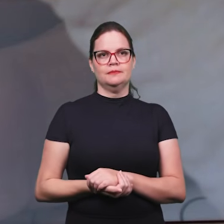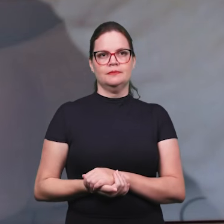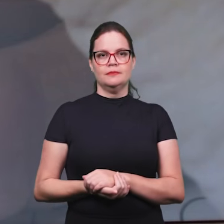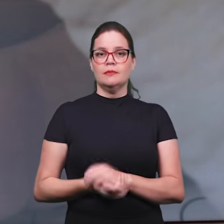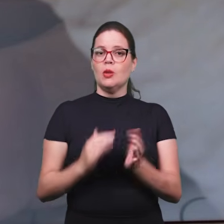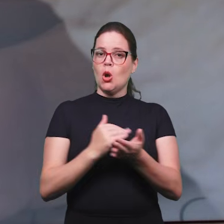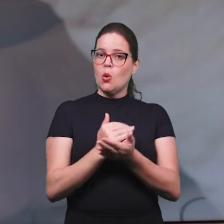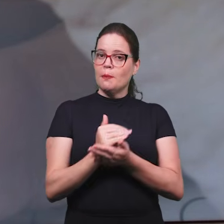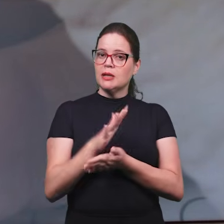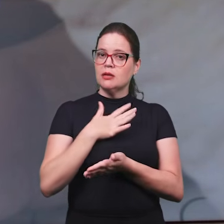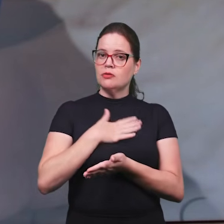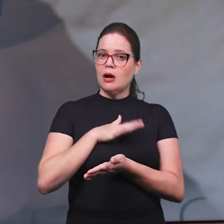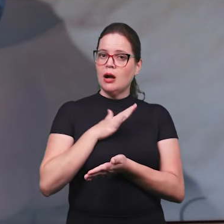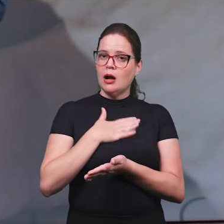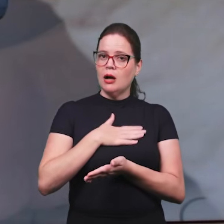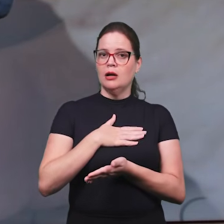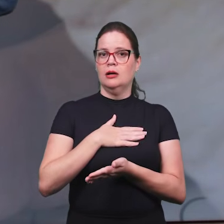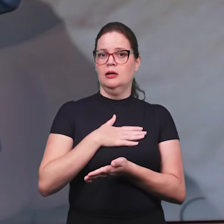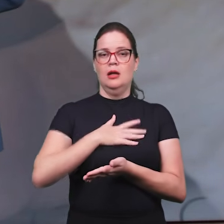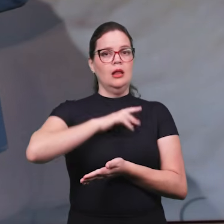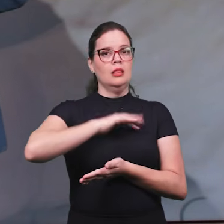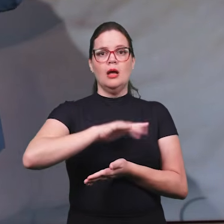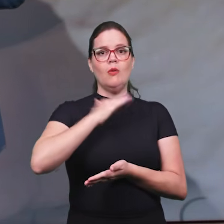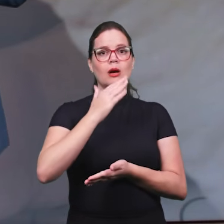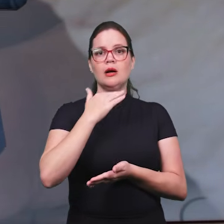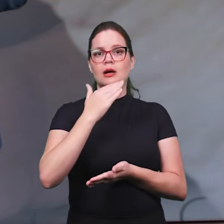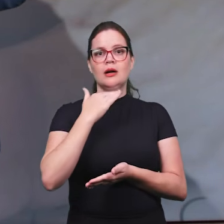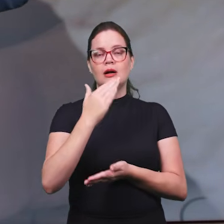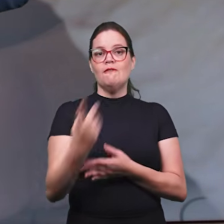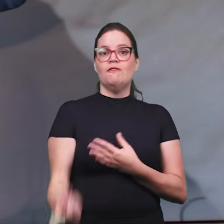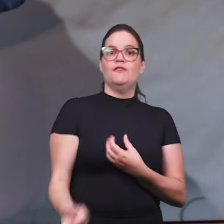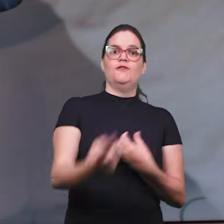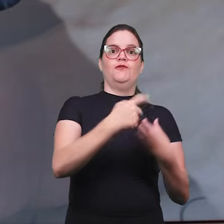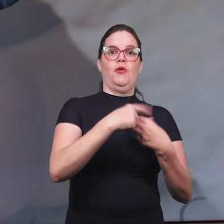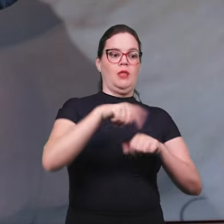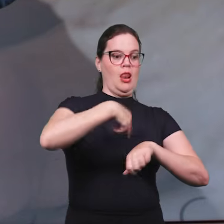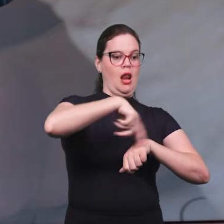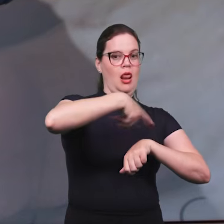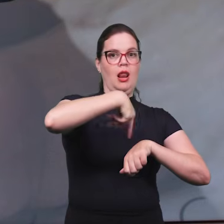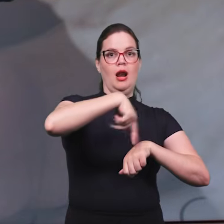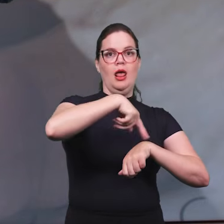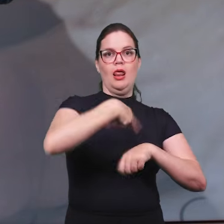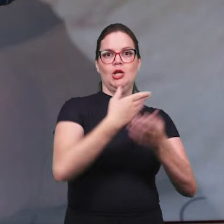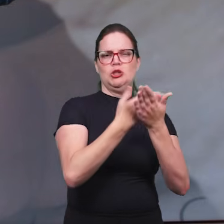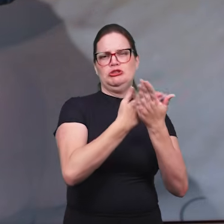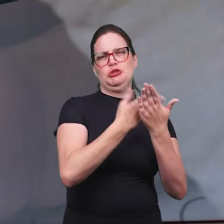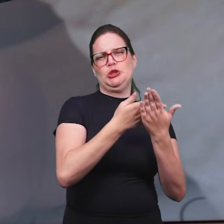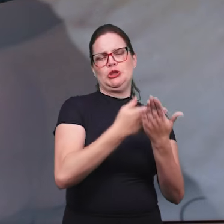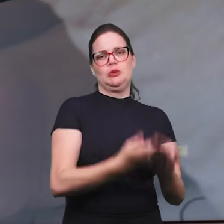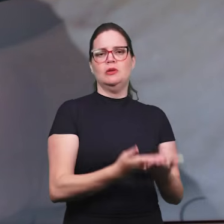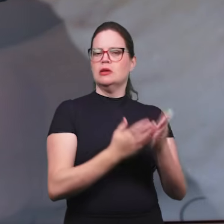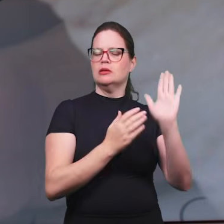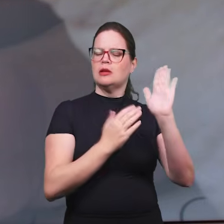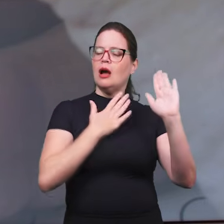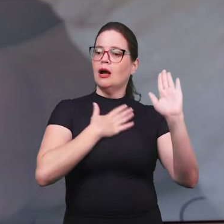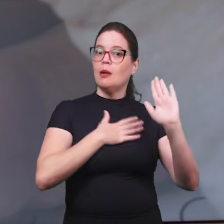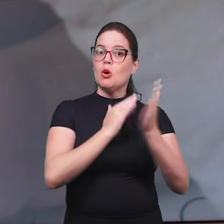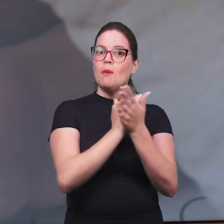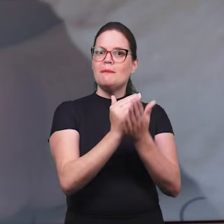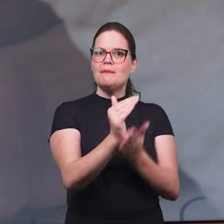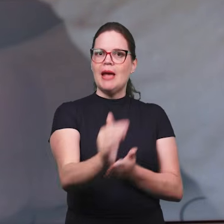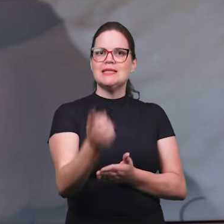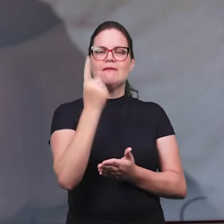tá? Começar pequeno. Não adianta a gente querer voltar já com uma carga horária de